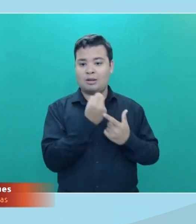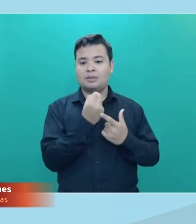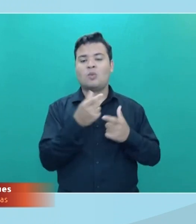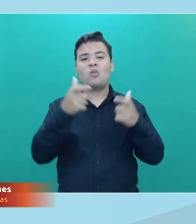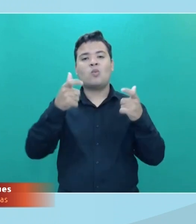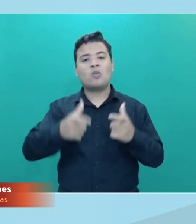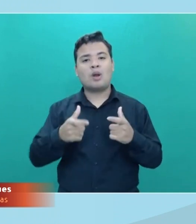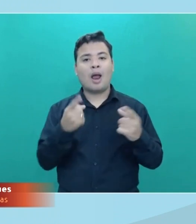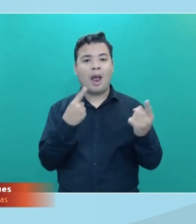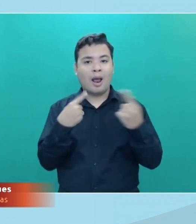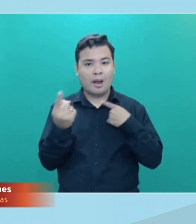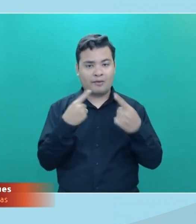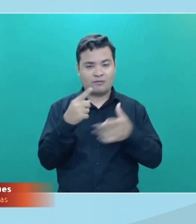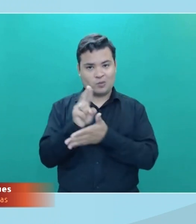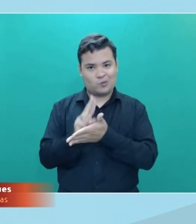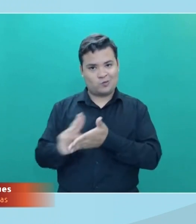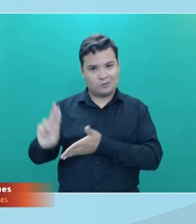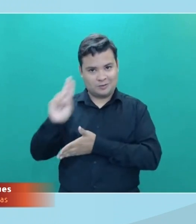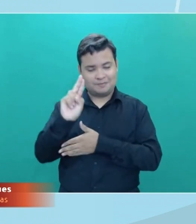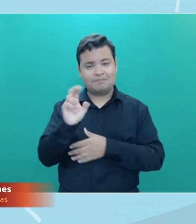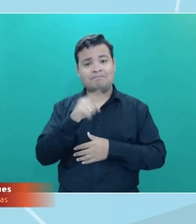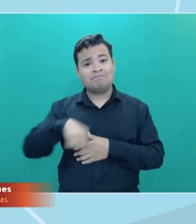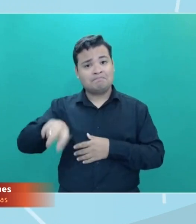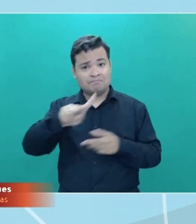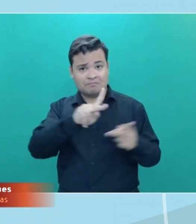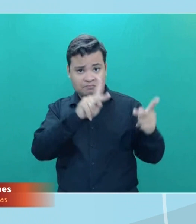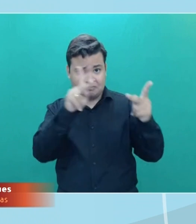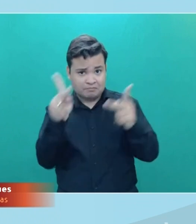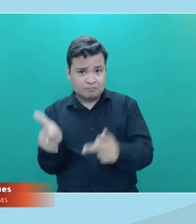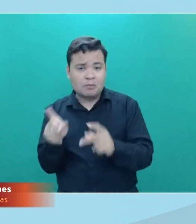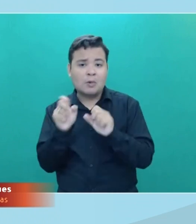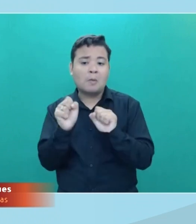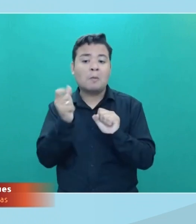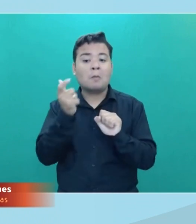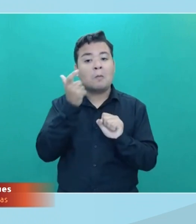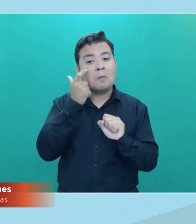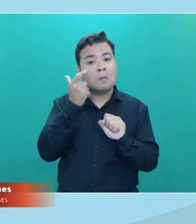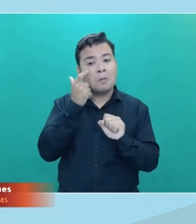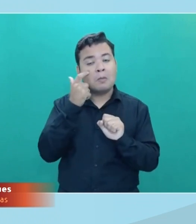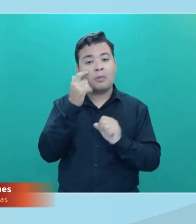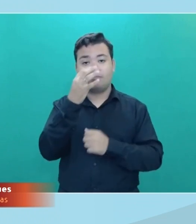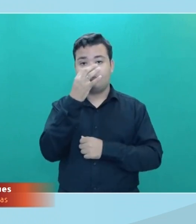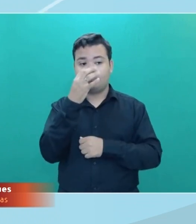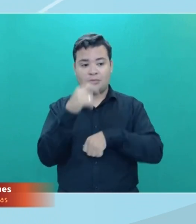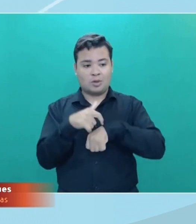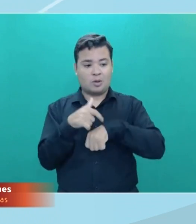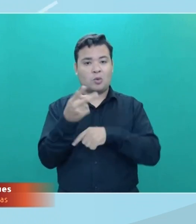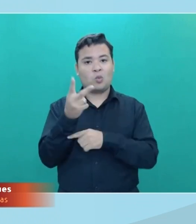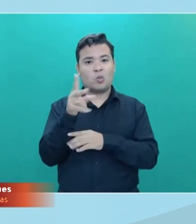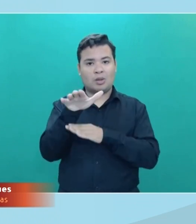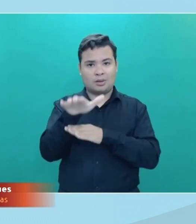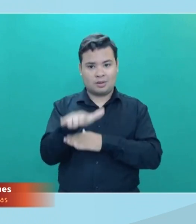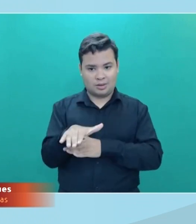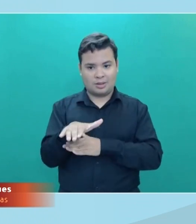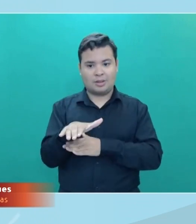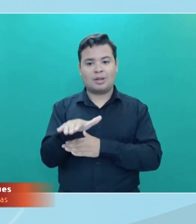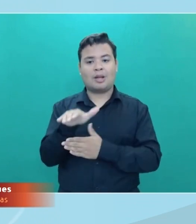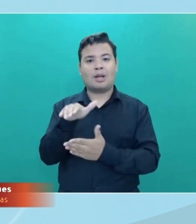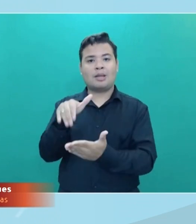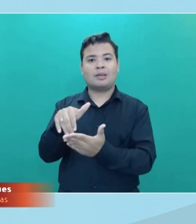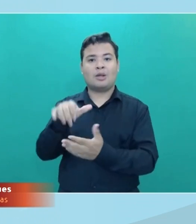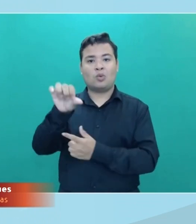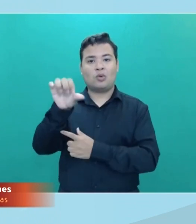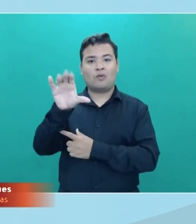Universitária. Os visitantes podem conferir as peças no horário seguinte, das 2 horas da tarde às 9 horas da